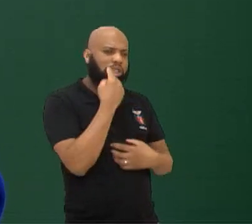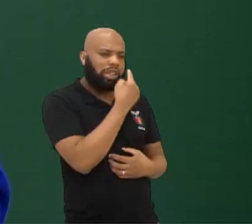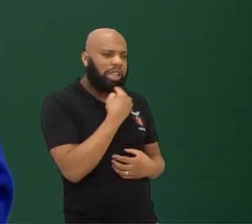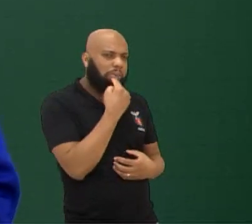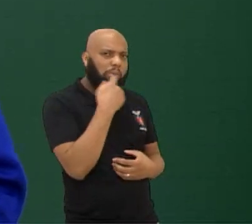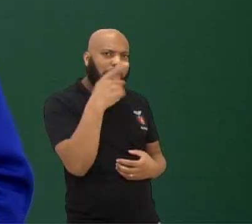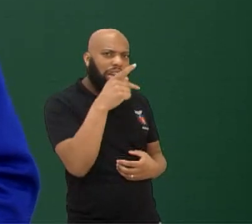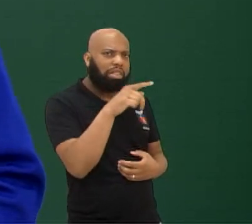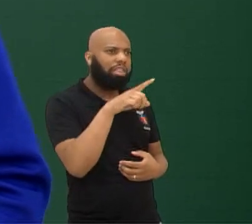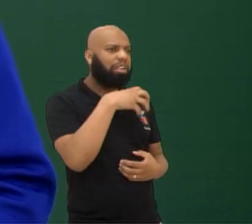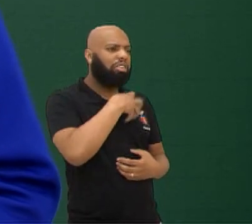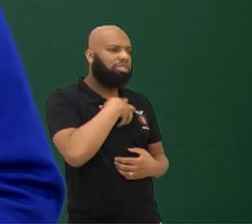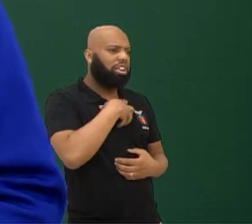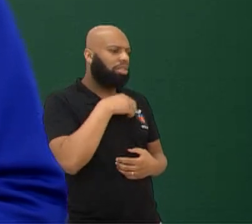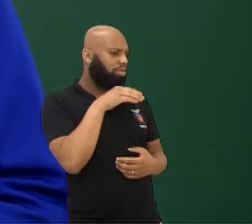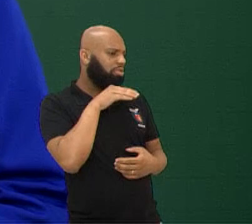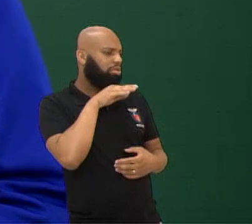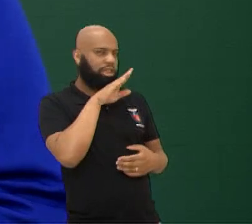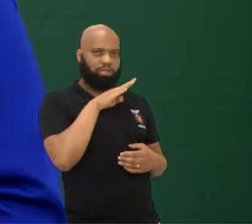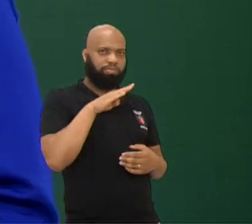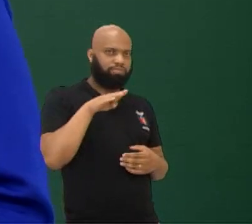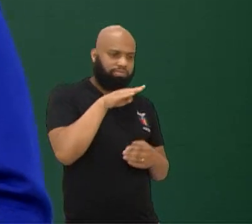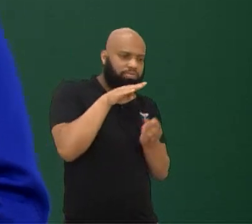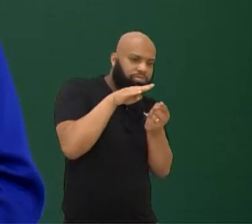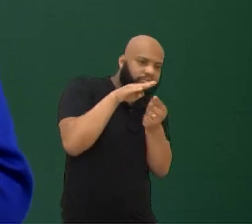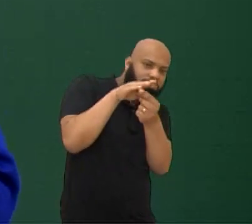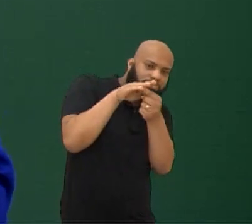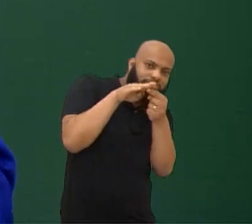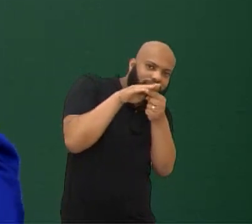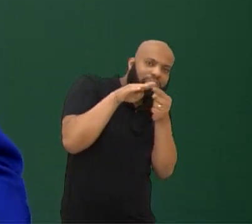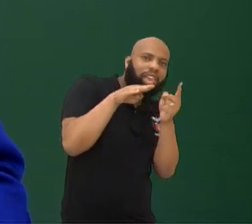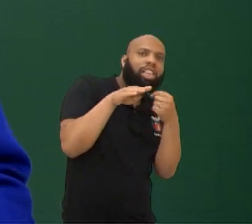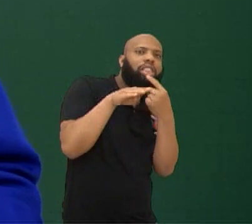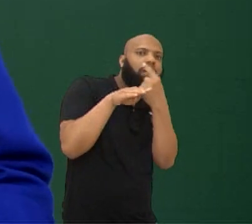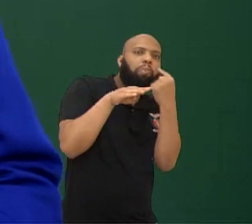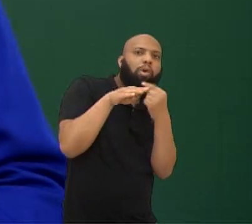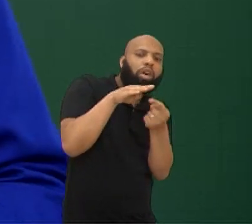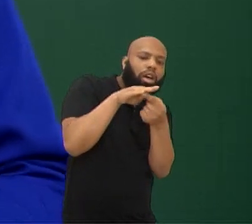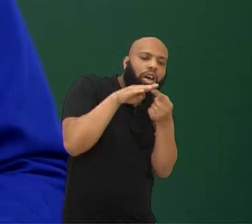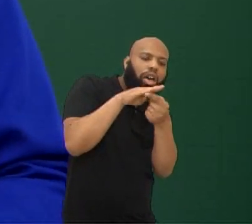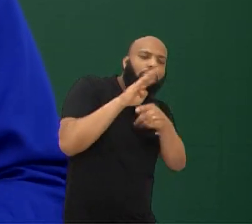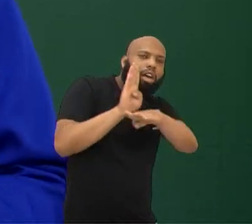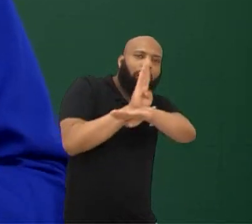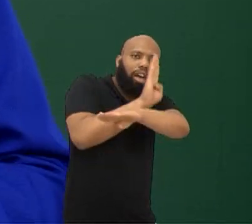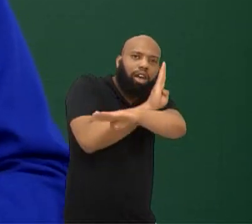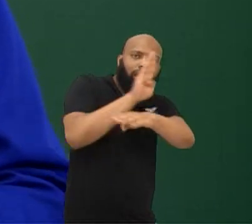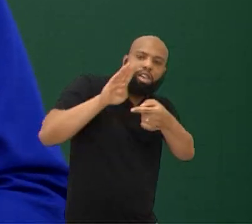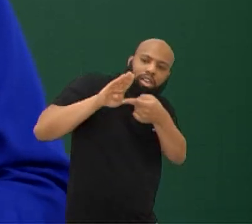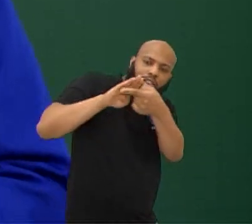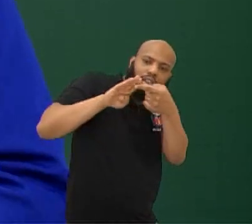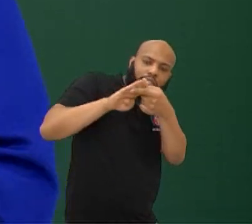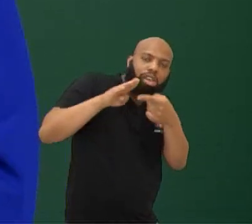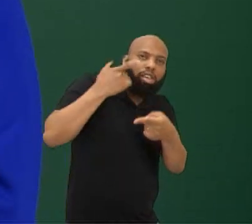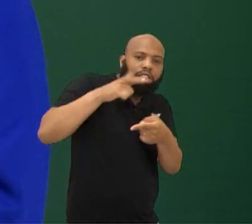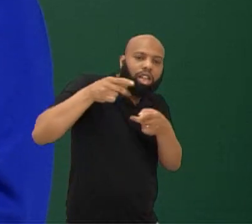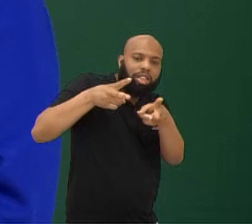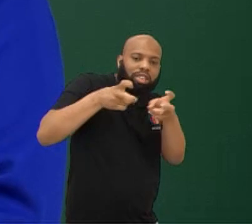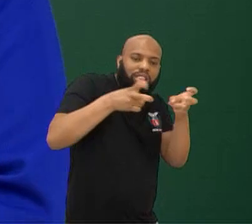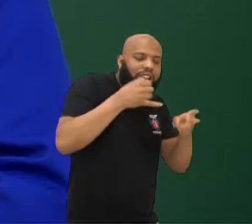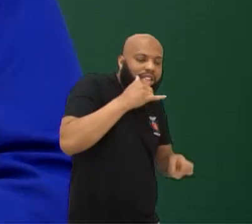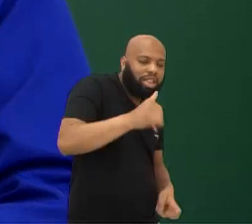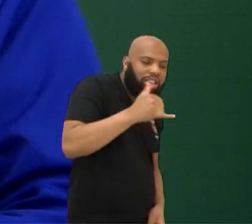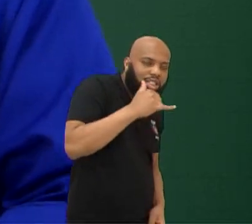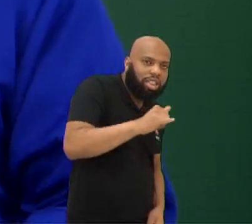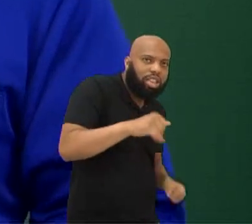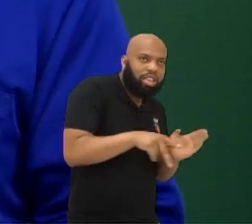corpo? Porque ele tem uma estrutura chamada ampolas de Lorenzini, que capta a energia, a eletricidade proveniente das suas